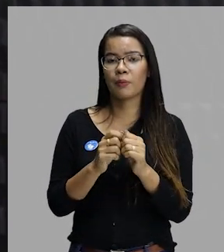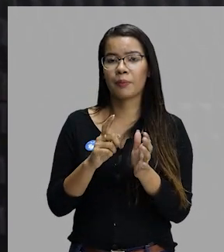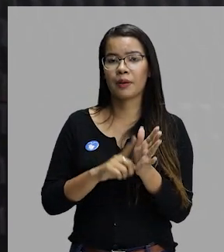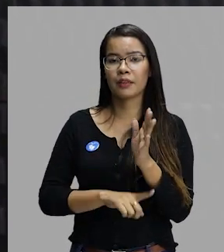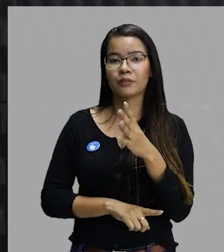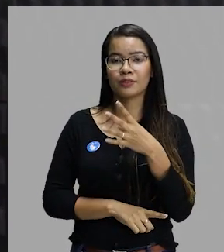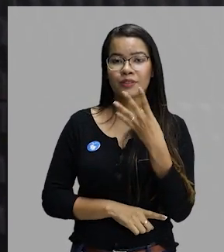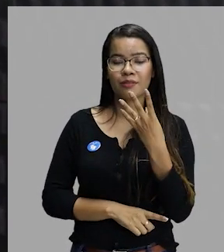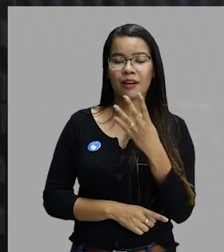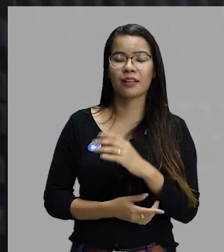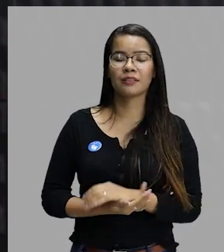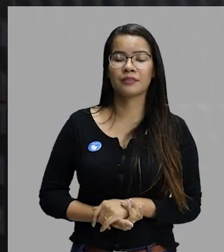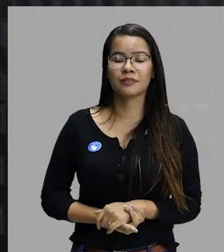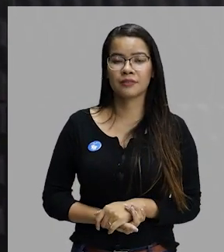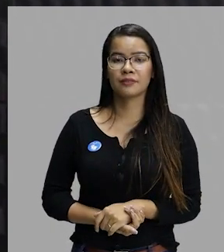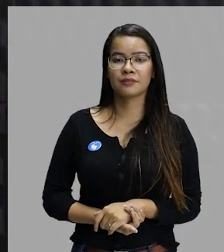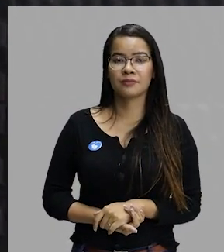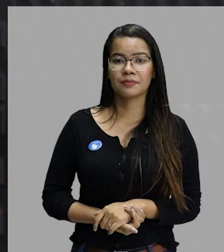o ponto aqui.